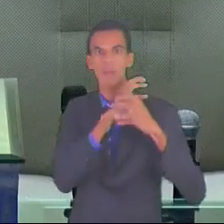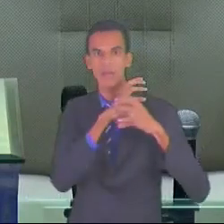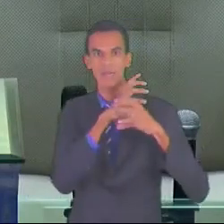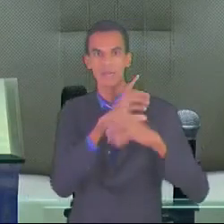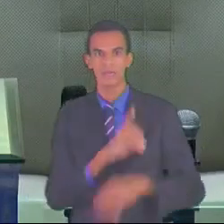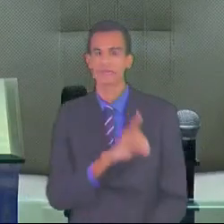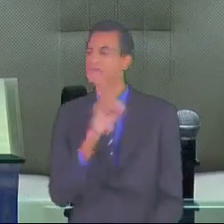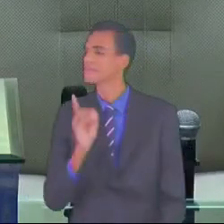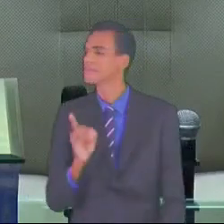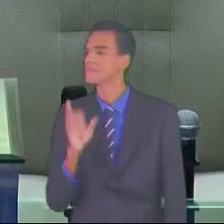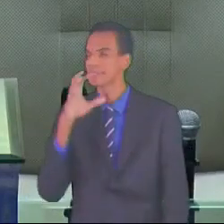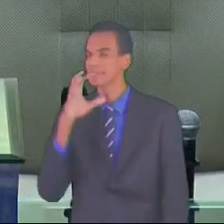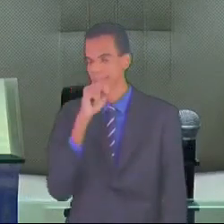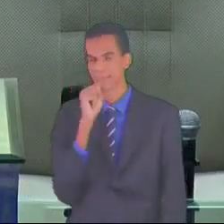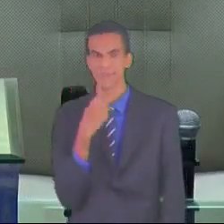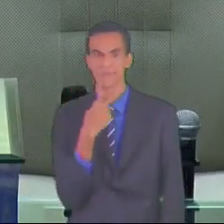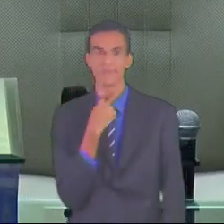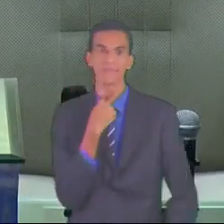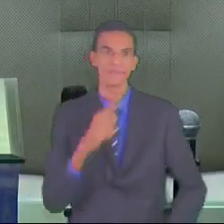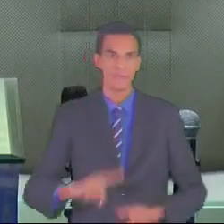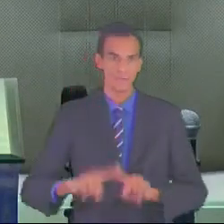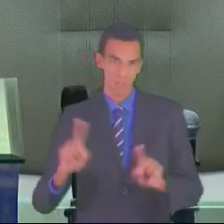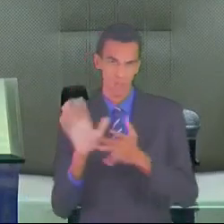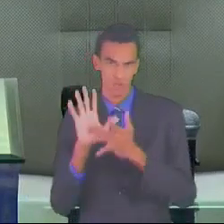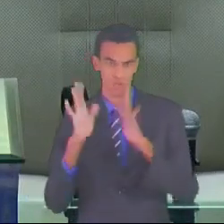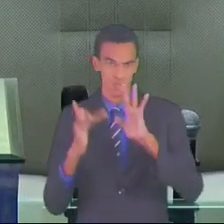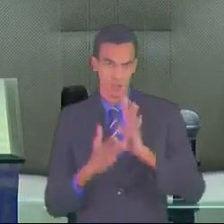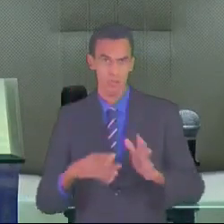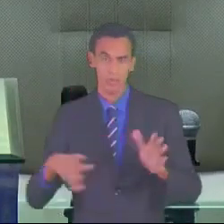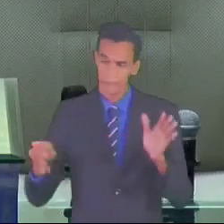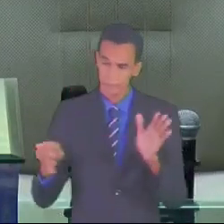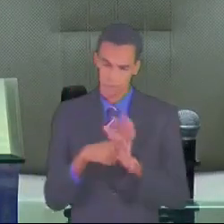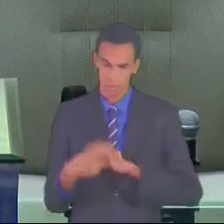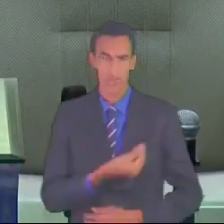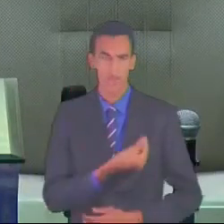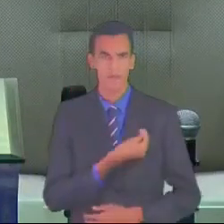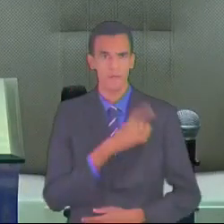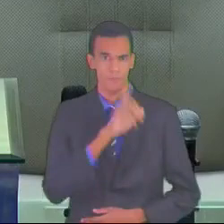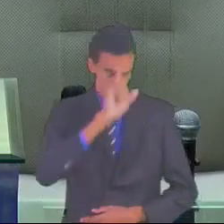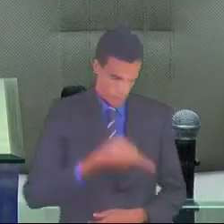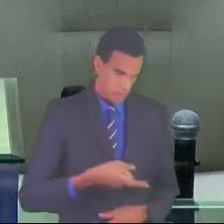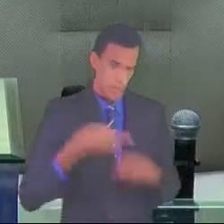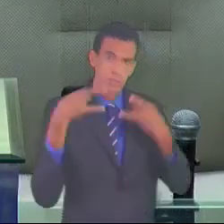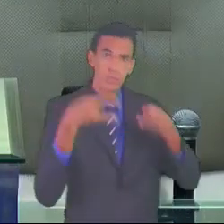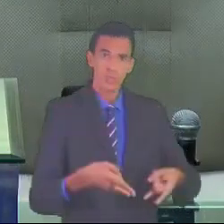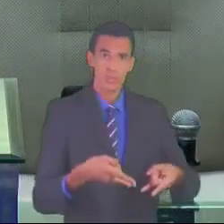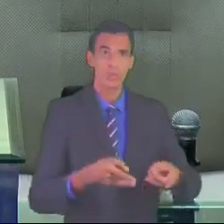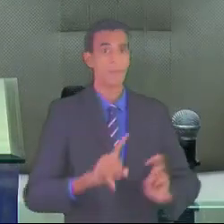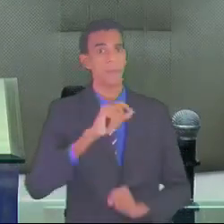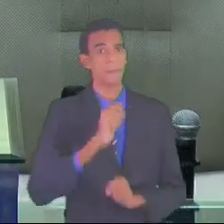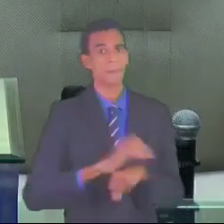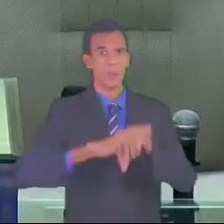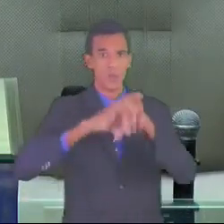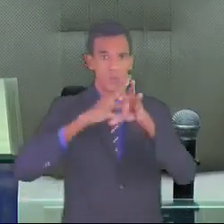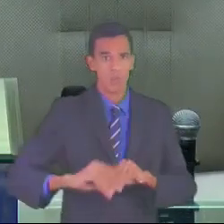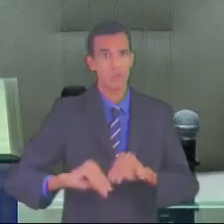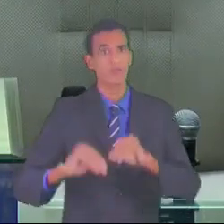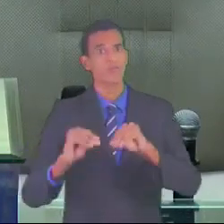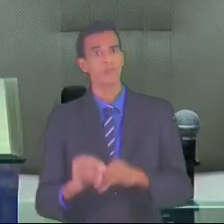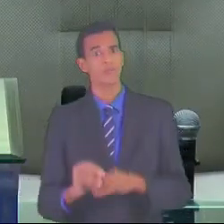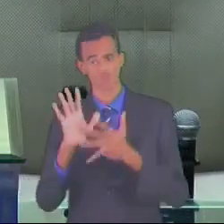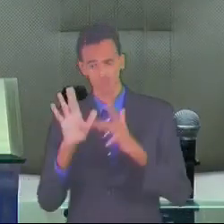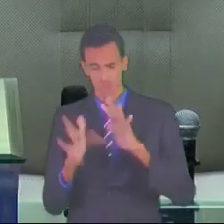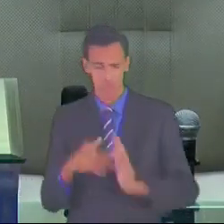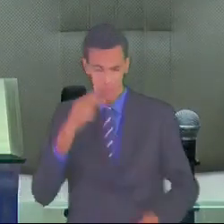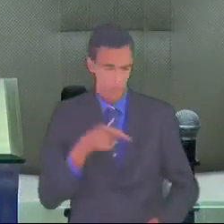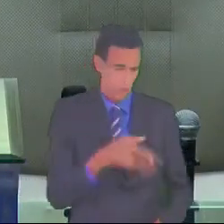Aí Jesus, que é dono da vida, Jesus que manda no leito, Jesus que repreende a enfermidade, disse ao homem,